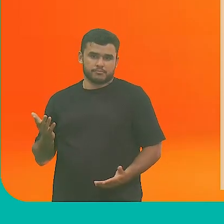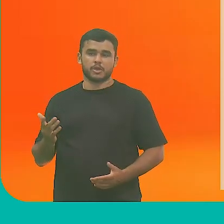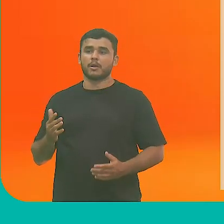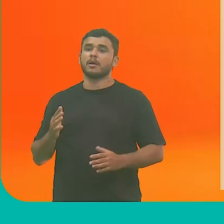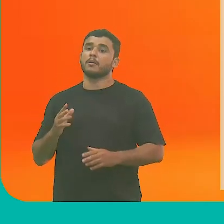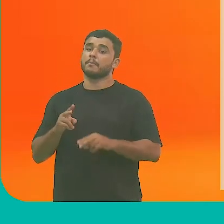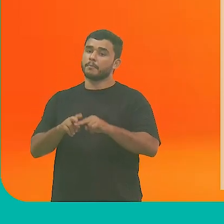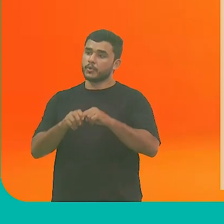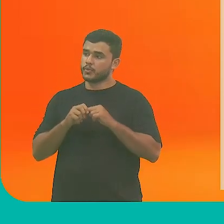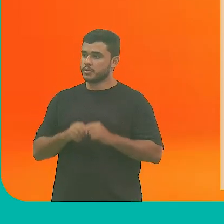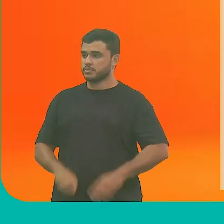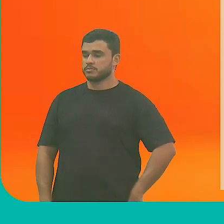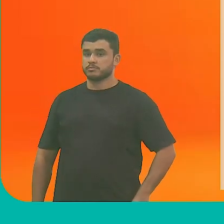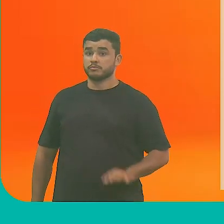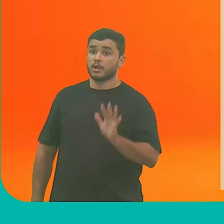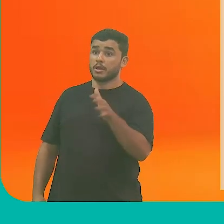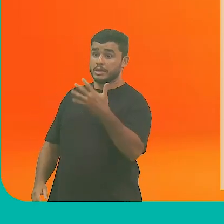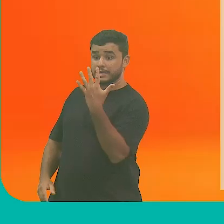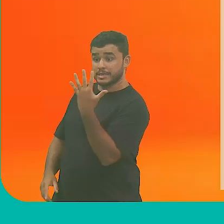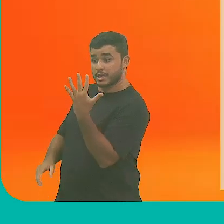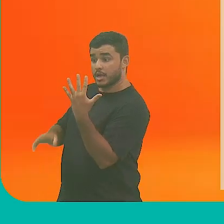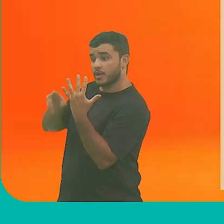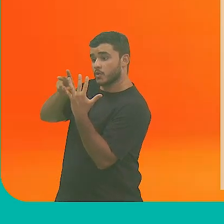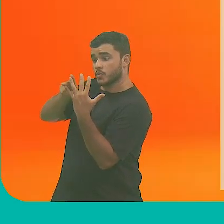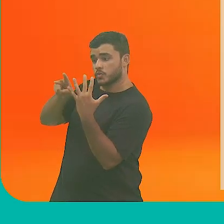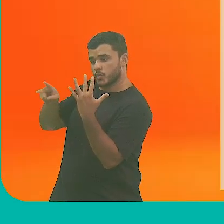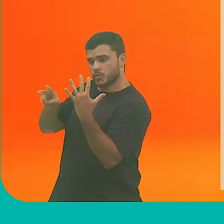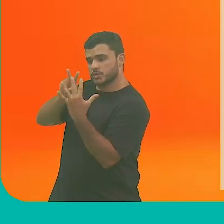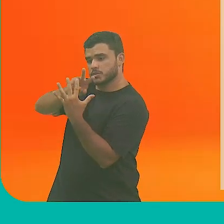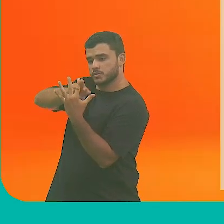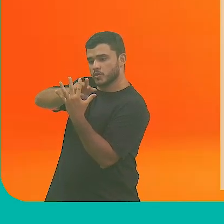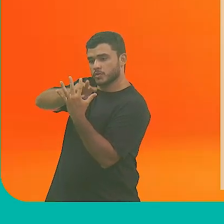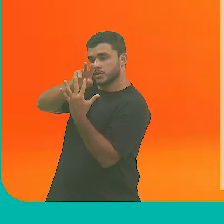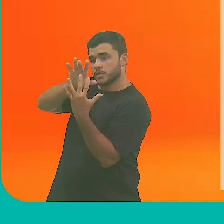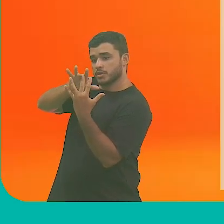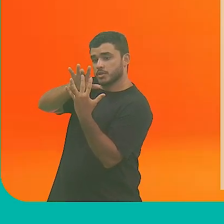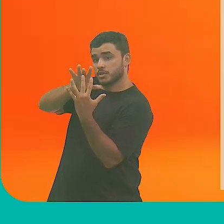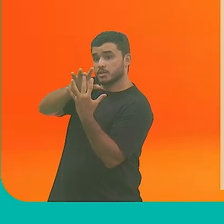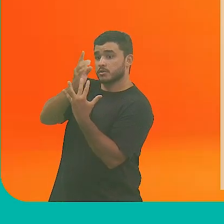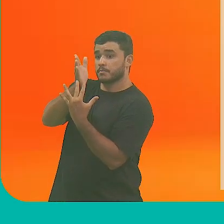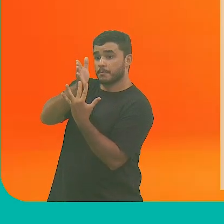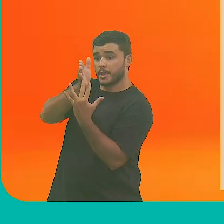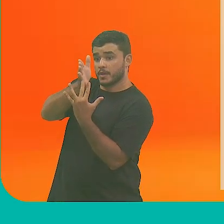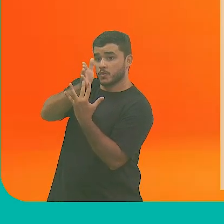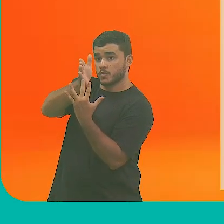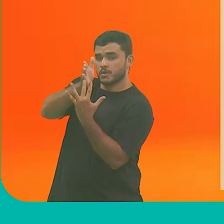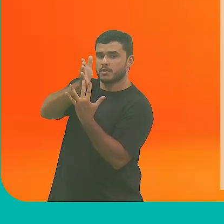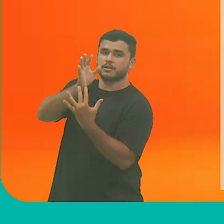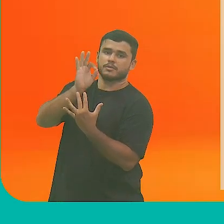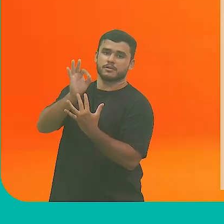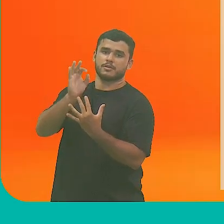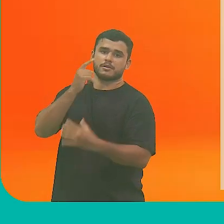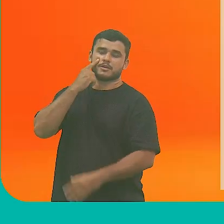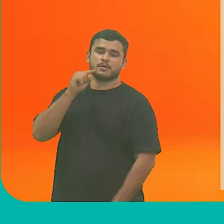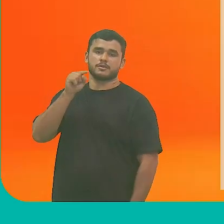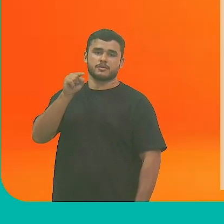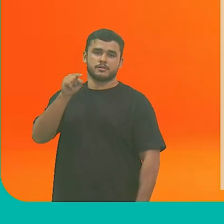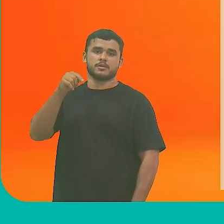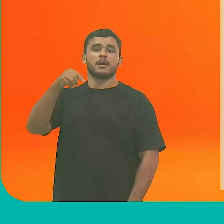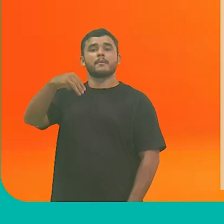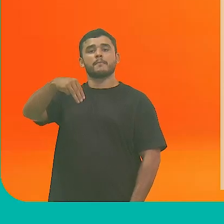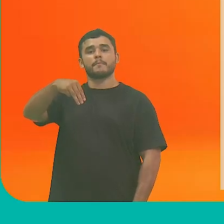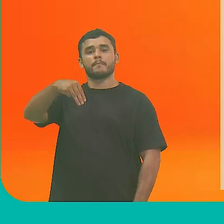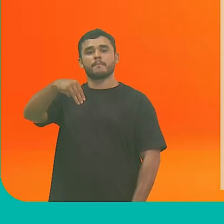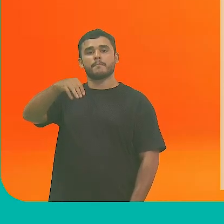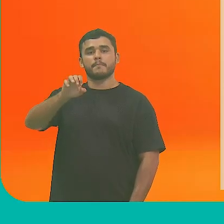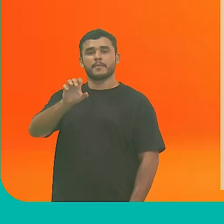eu coloco os valores em ordem crescente e encontro o termo central. Toda vida